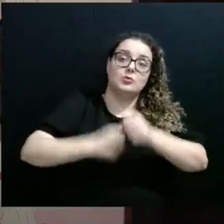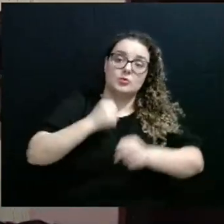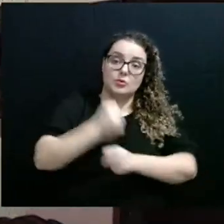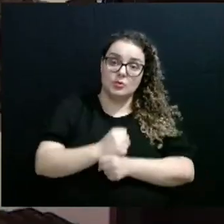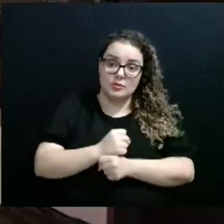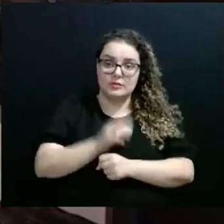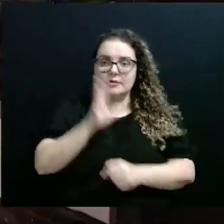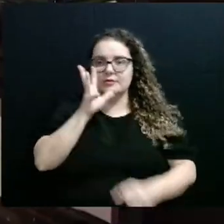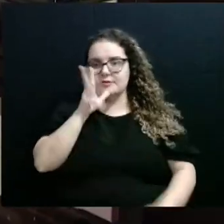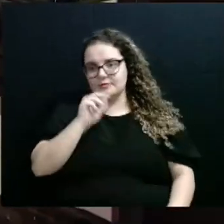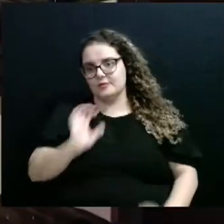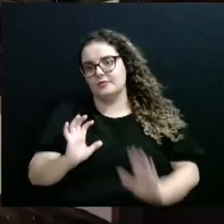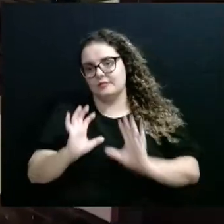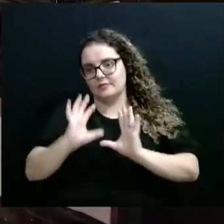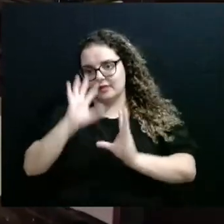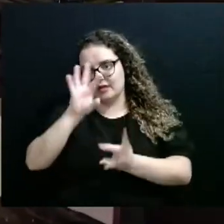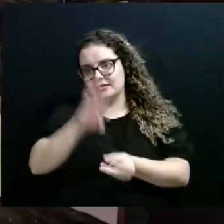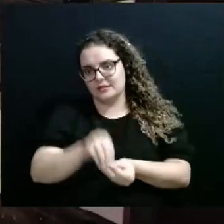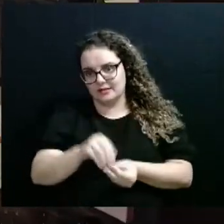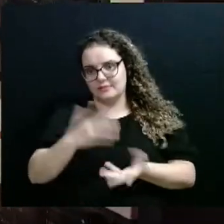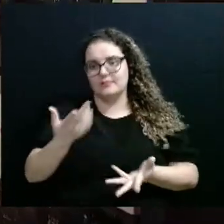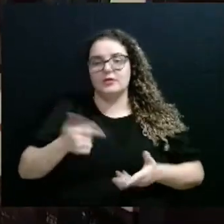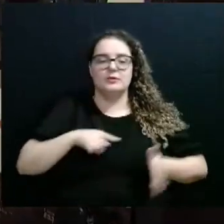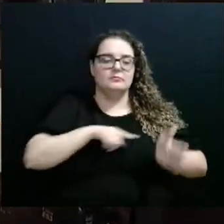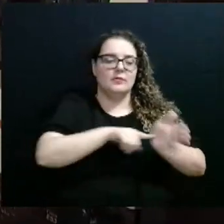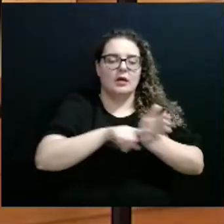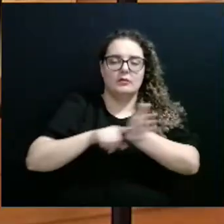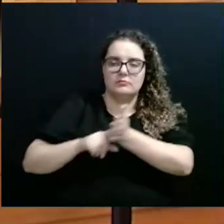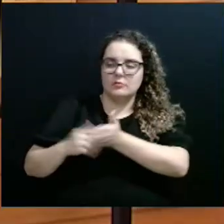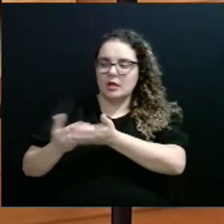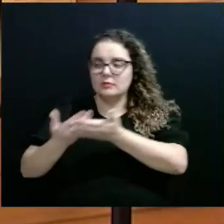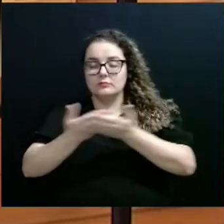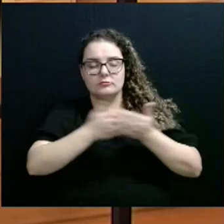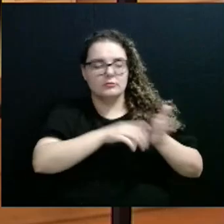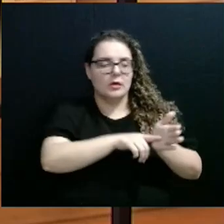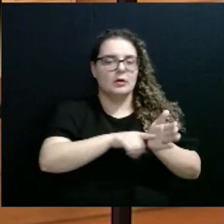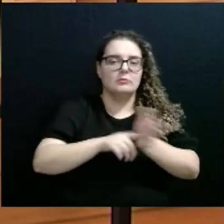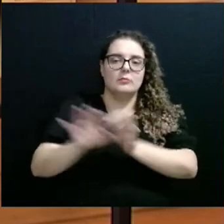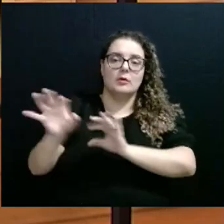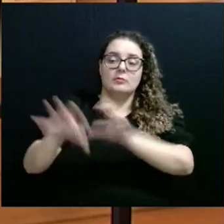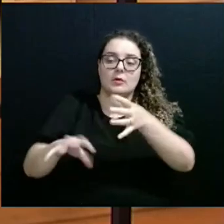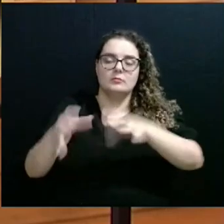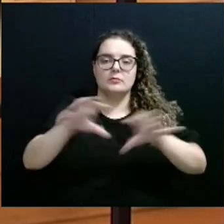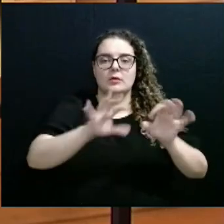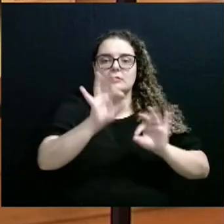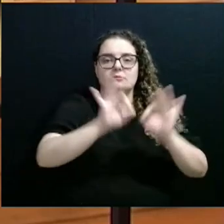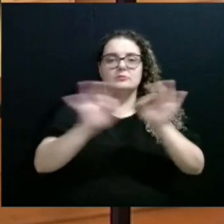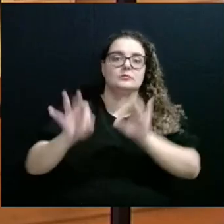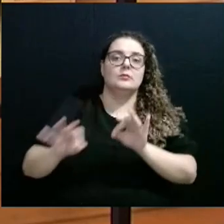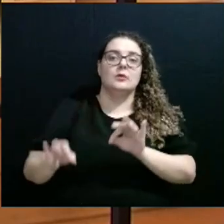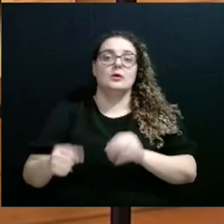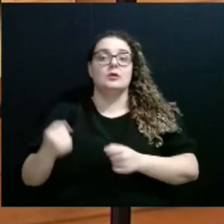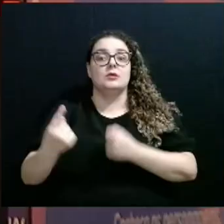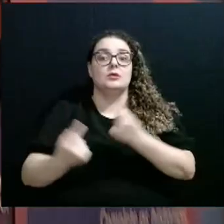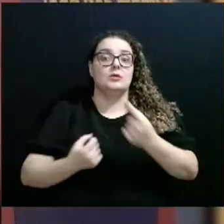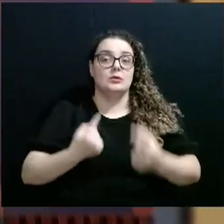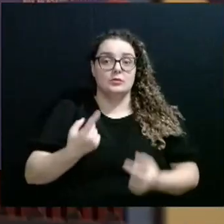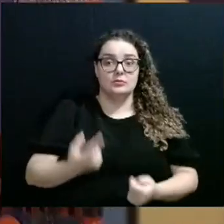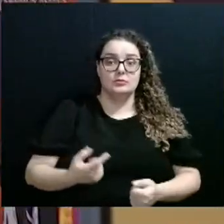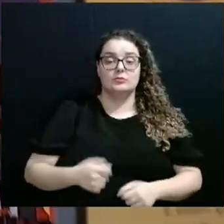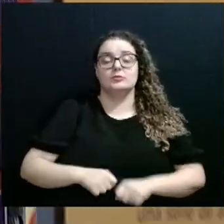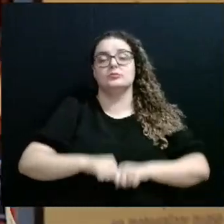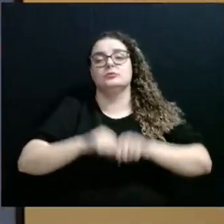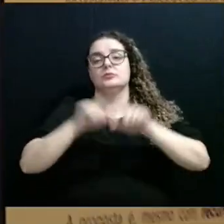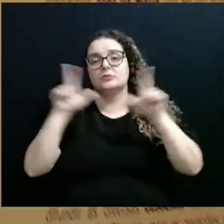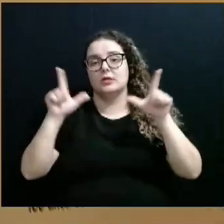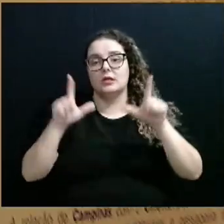intenso trabalho de pesquisa, desenvolvimento e montagem. Um dos destaques é a curadoria audiovisual, que reúne